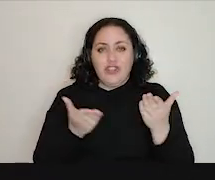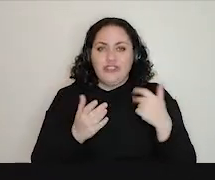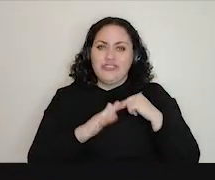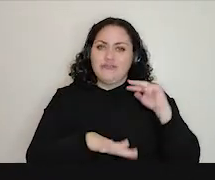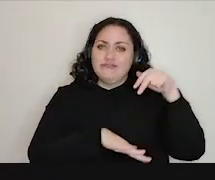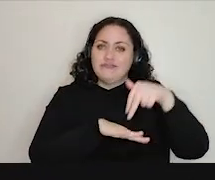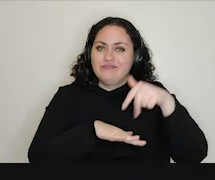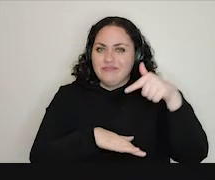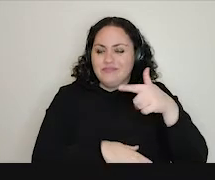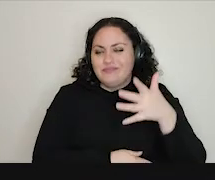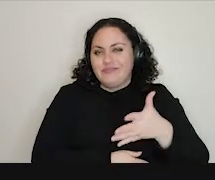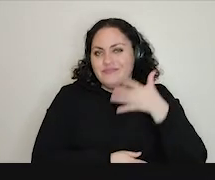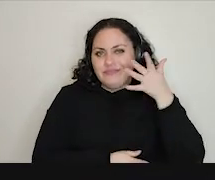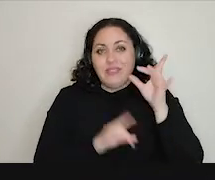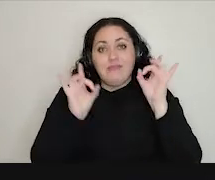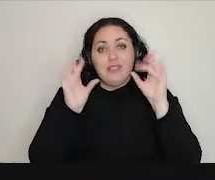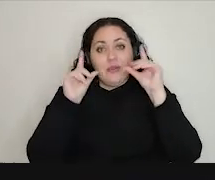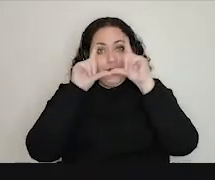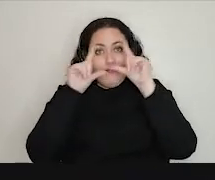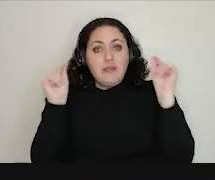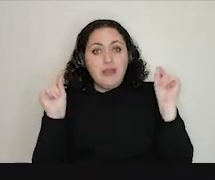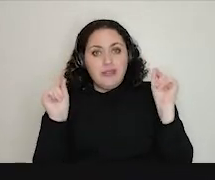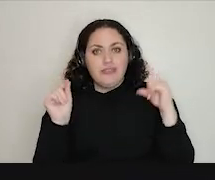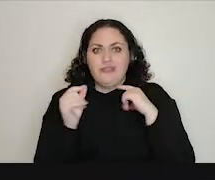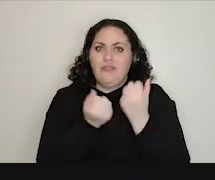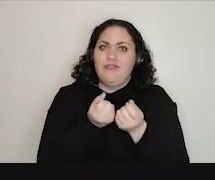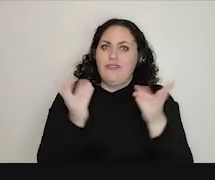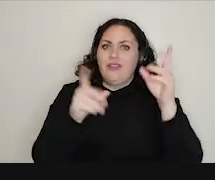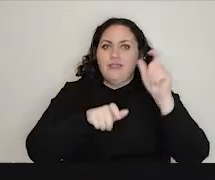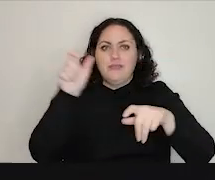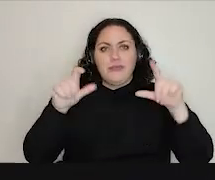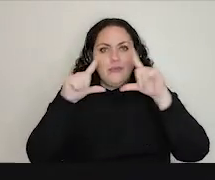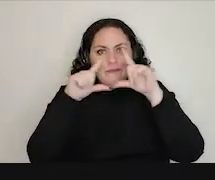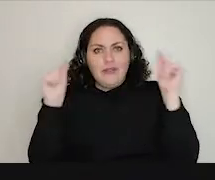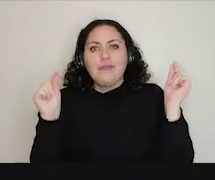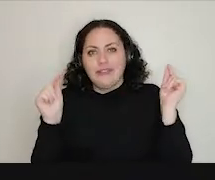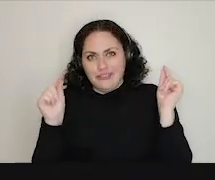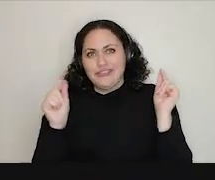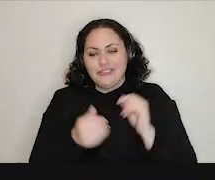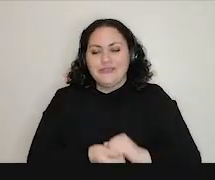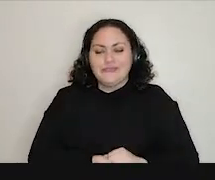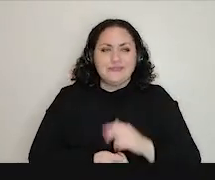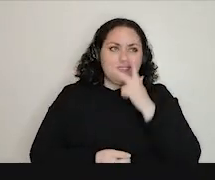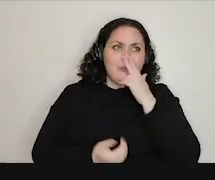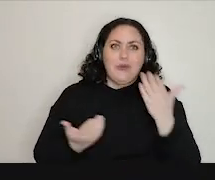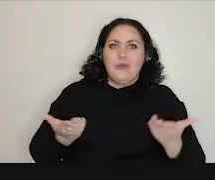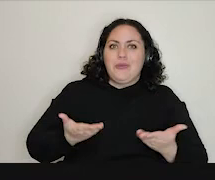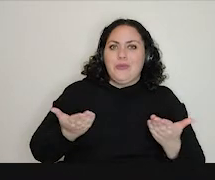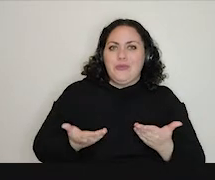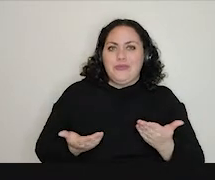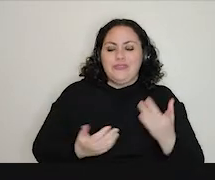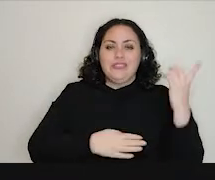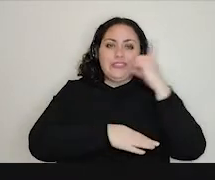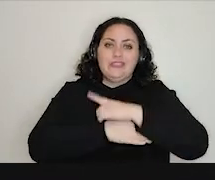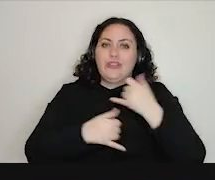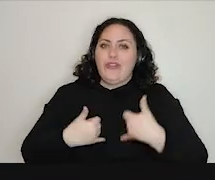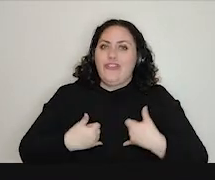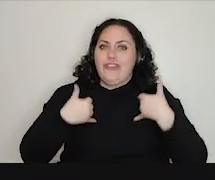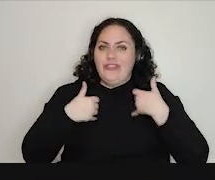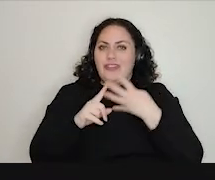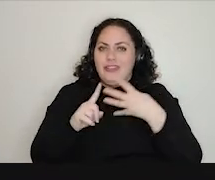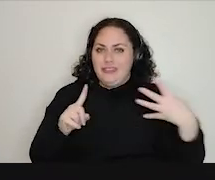evento, especialmente da enfermagem, né? Com muitas pessoas da enfermagem, num dia como hoje, né? O Dia do Orgulho